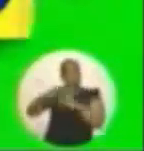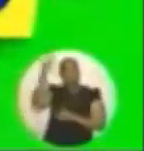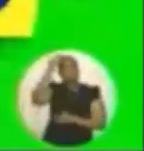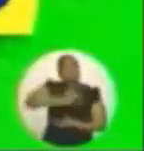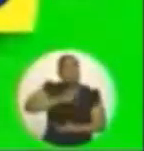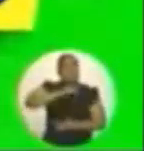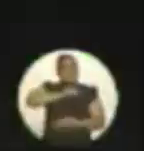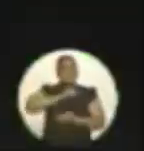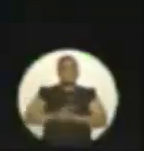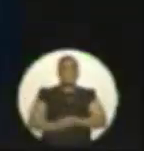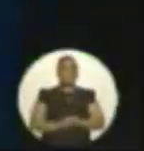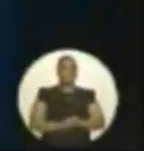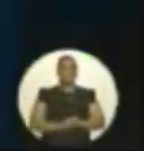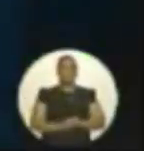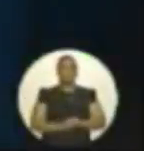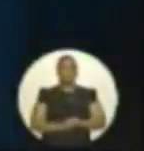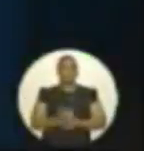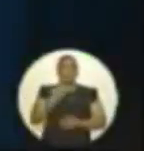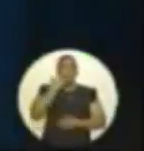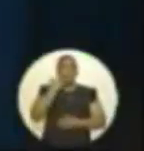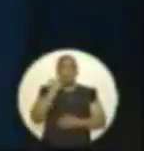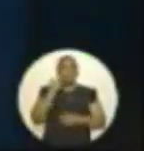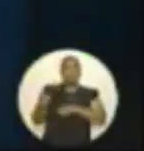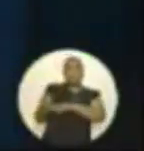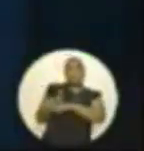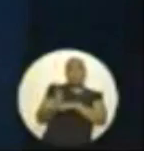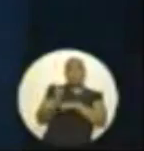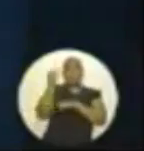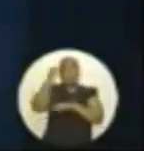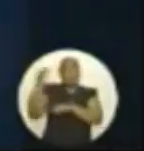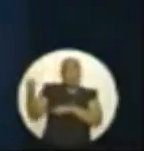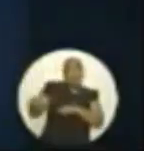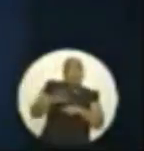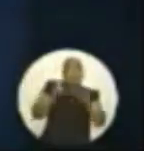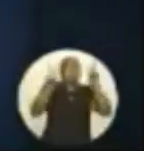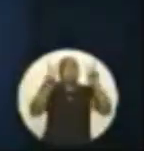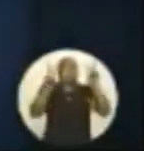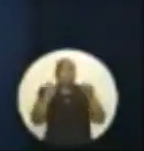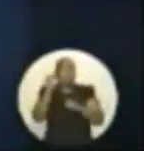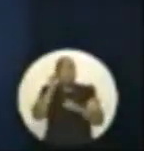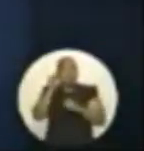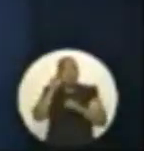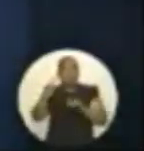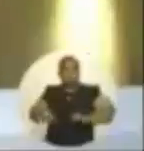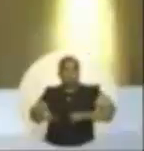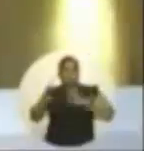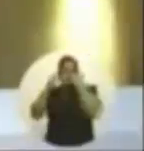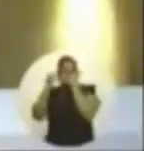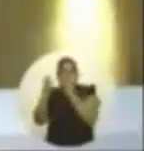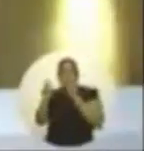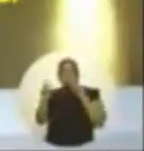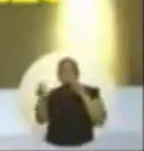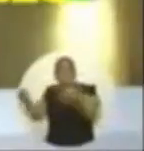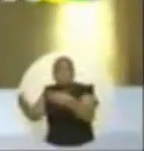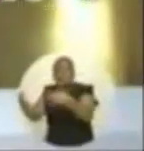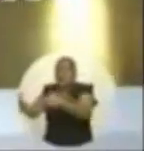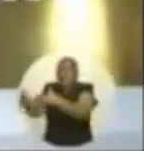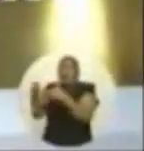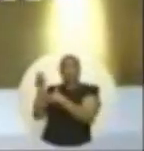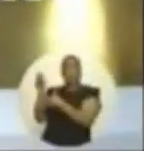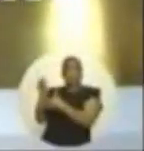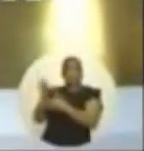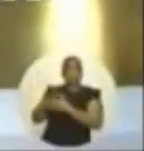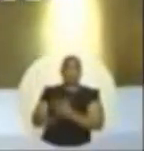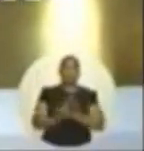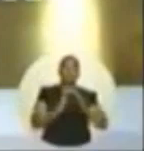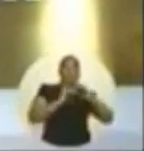trabalho comprovado! Roberto França fez uma gestão inovadora no combate à violência contra a mulher. A Casa de Amparo nós